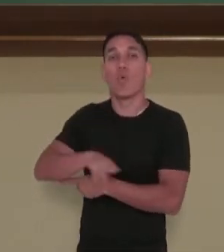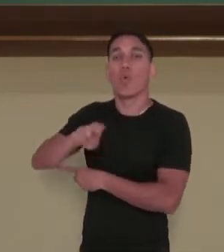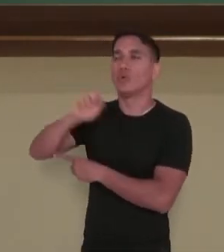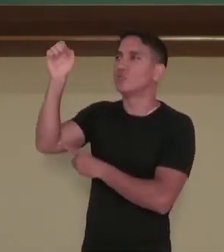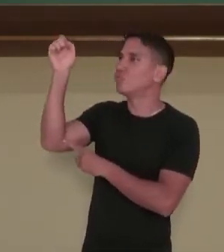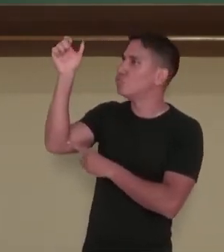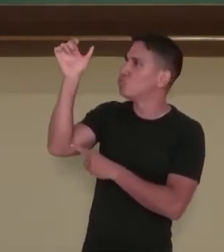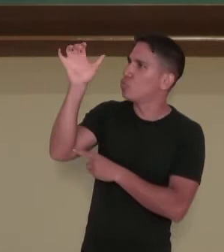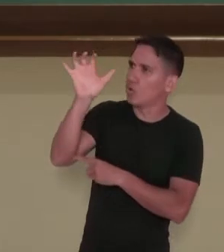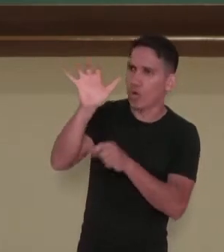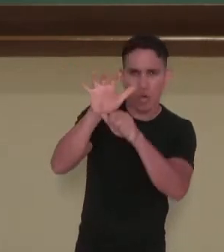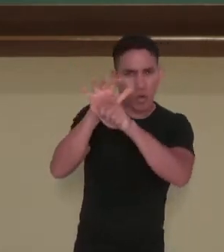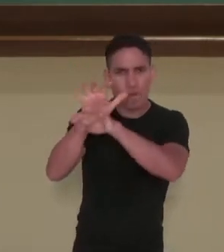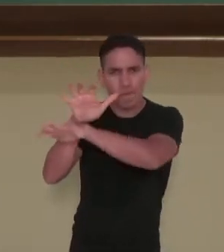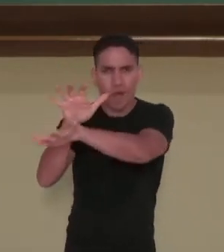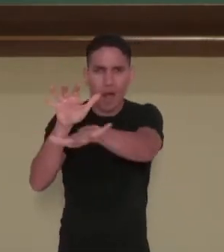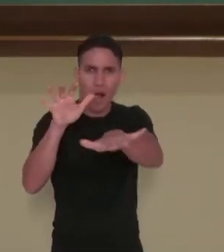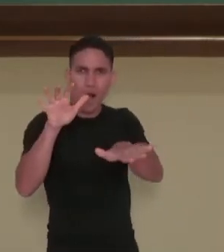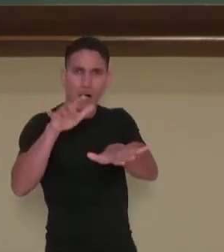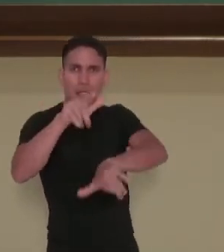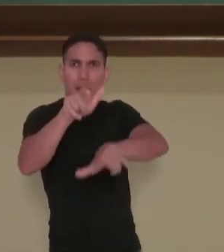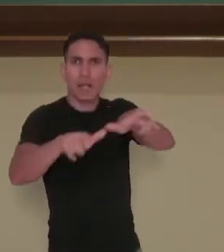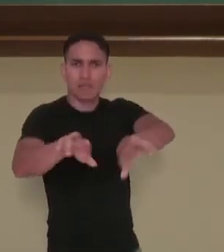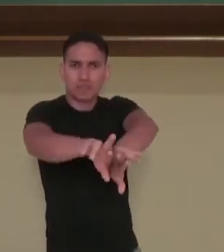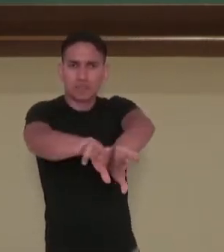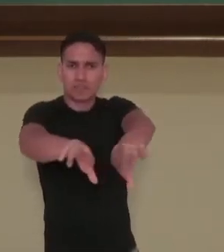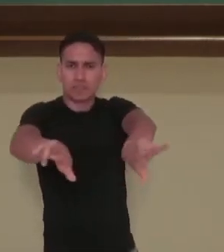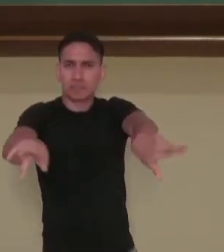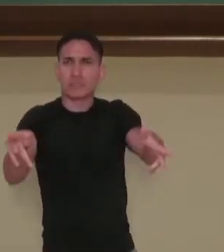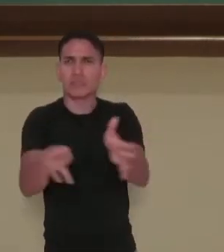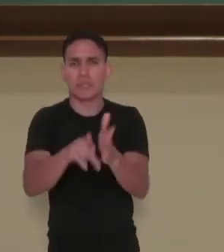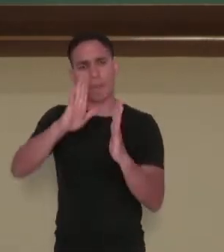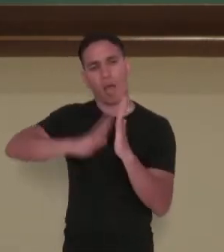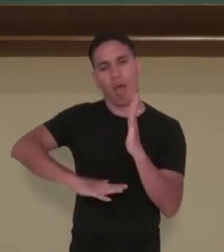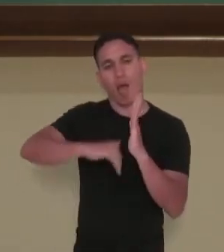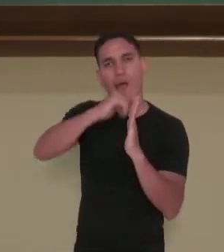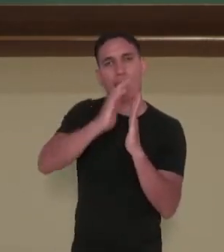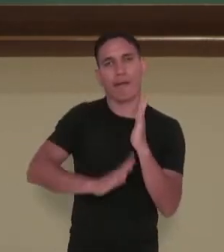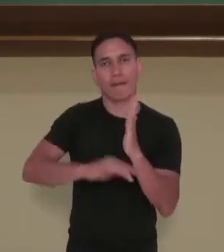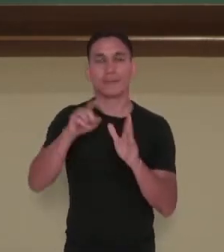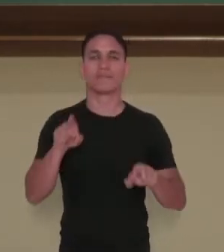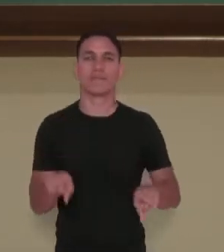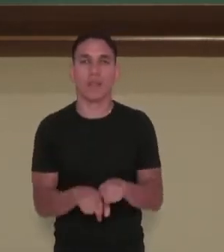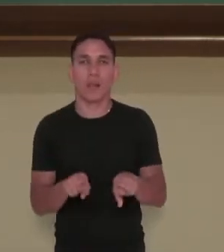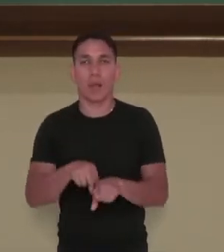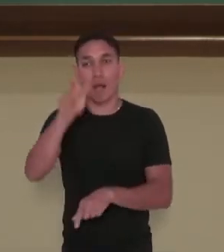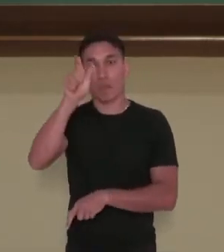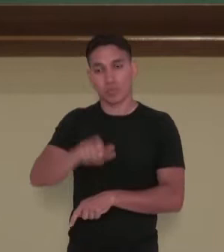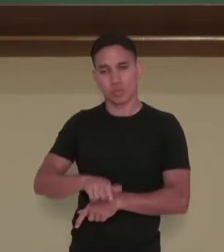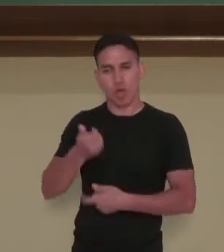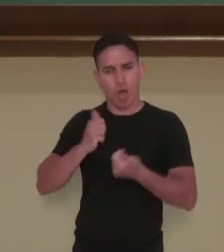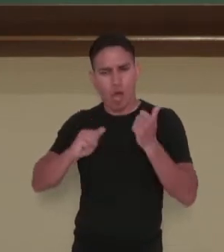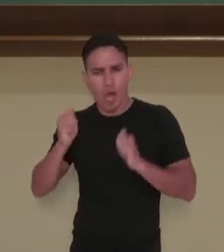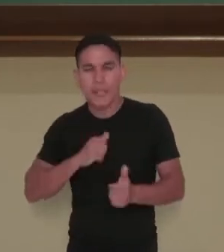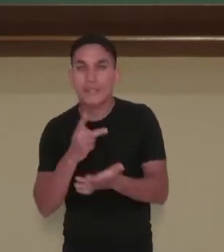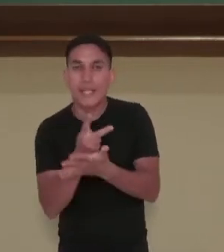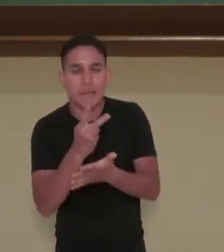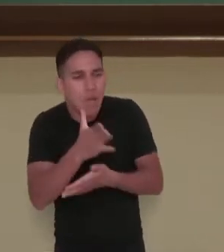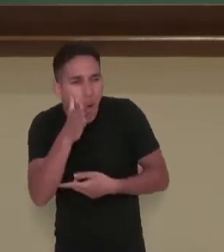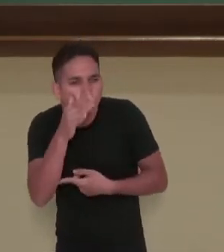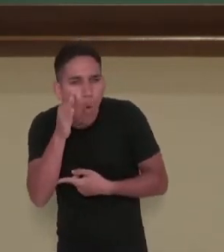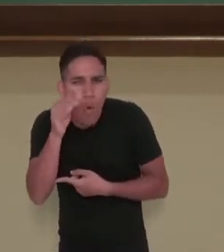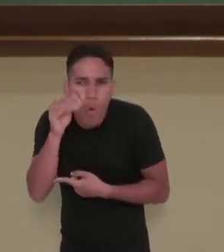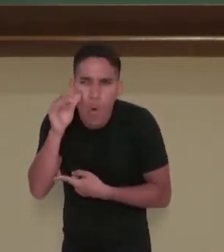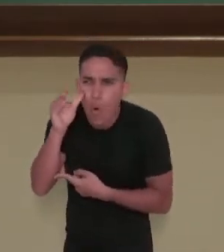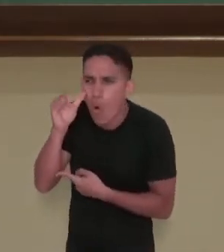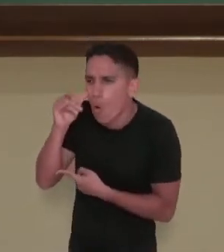ao ar livre sobre a pintura em tela. O artista sempre esteve curioso,